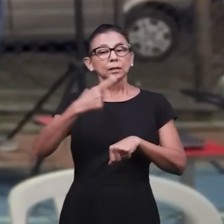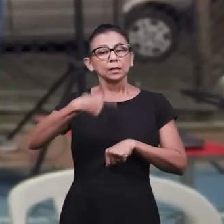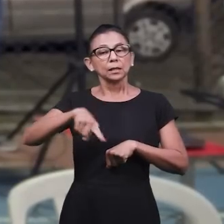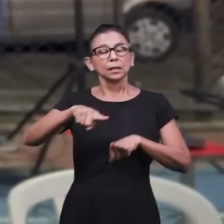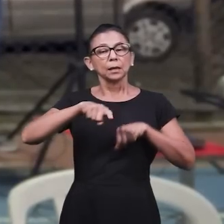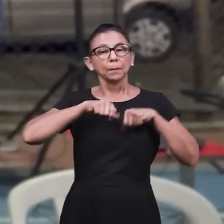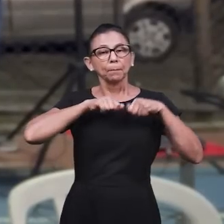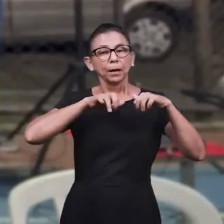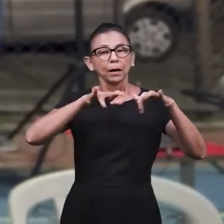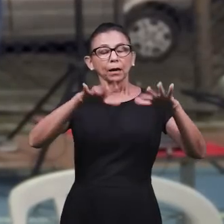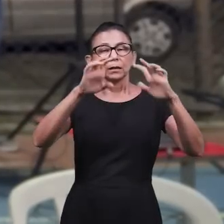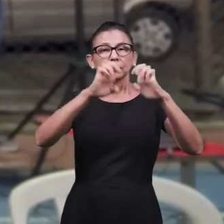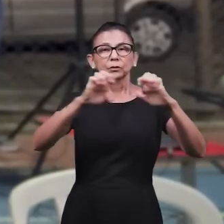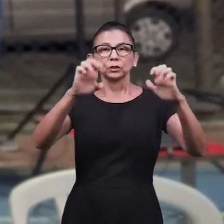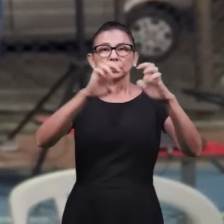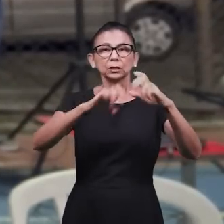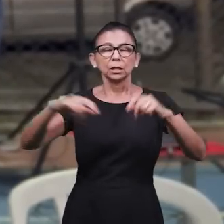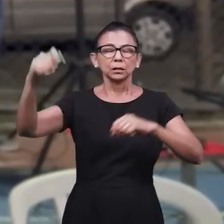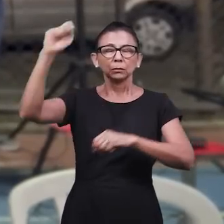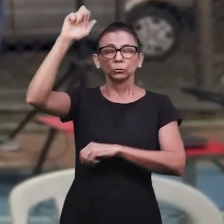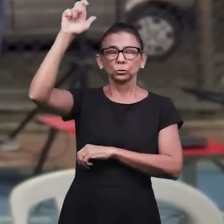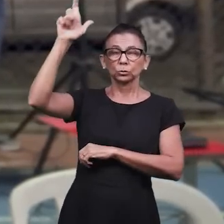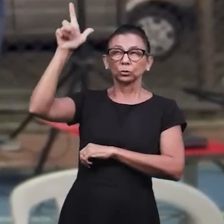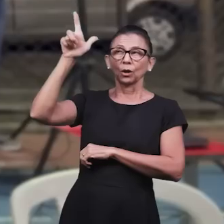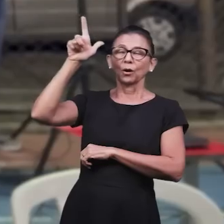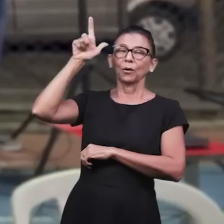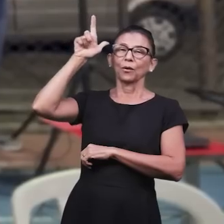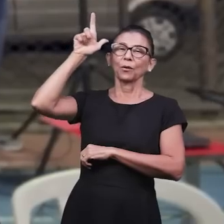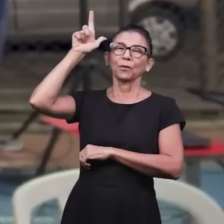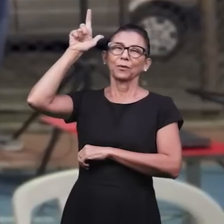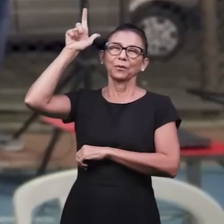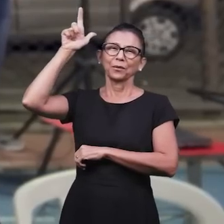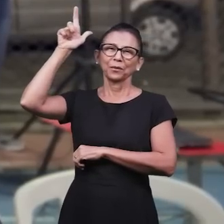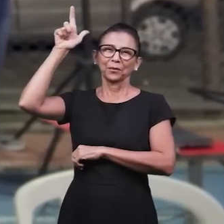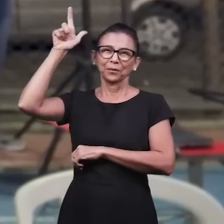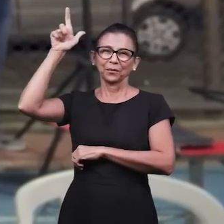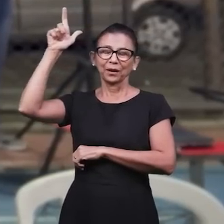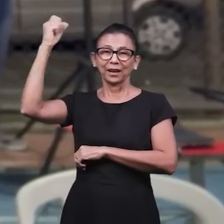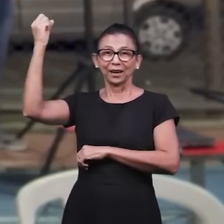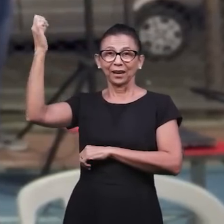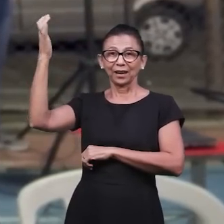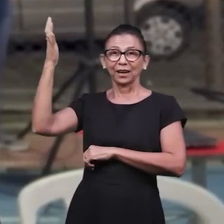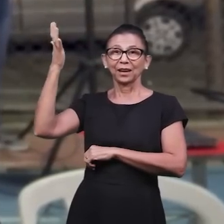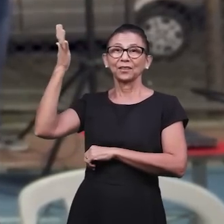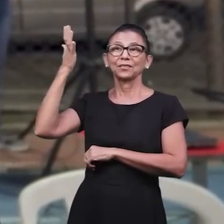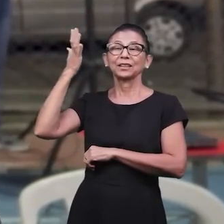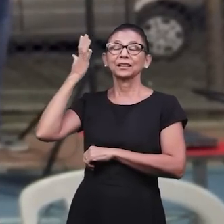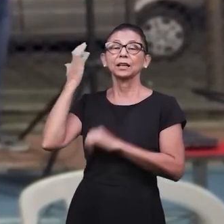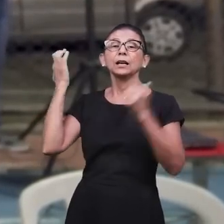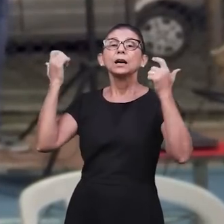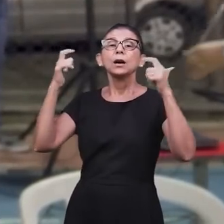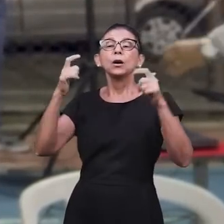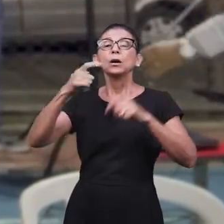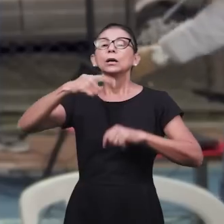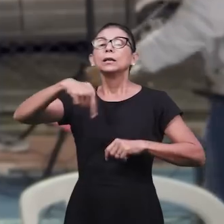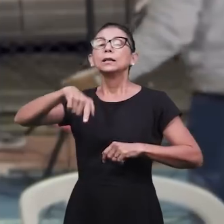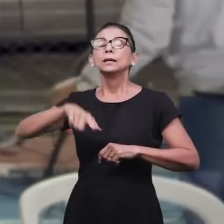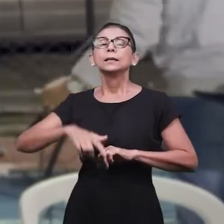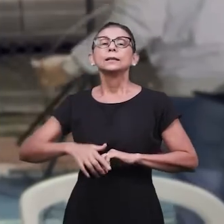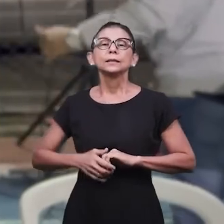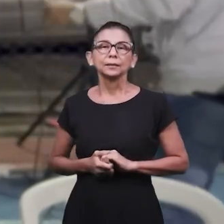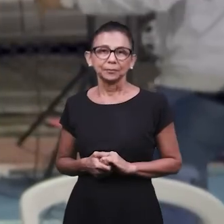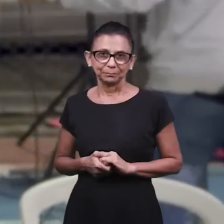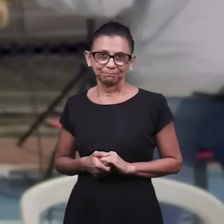não era queimar nem nos fatigar, mas a função do sol era revelar aonde nós iríamos e nós chegaríamos num